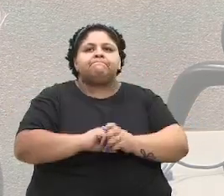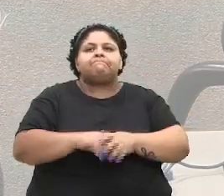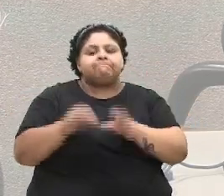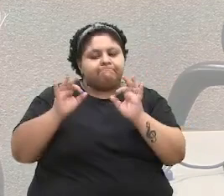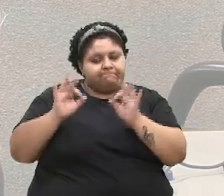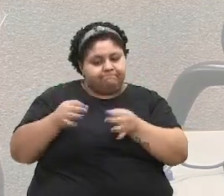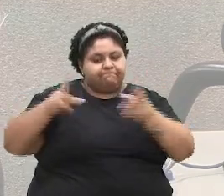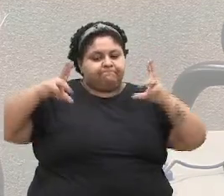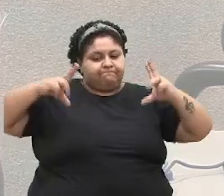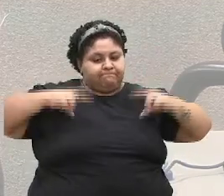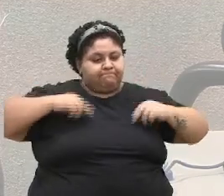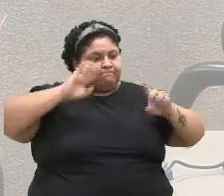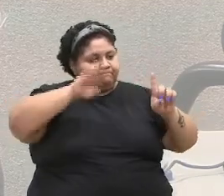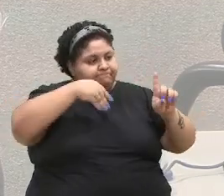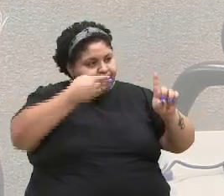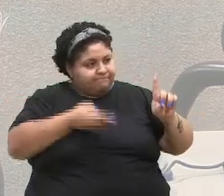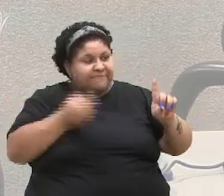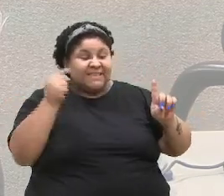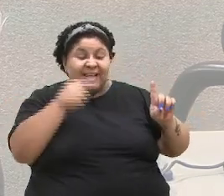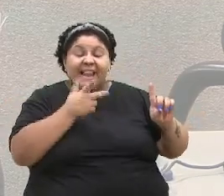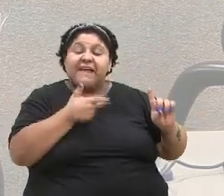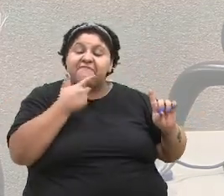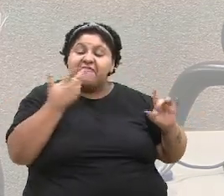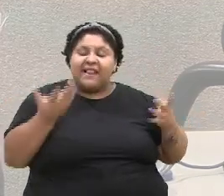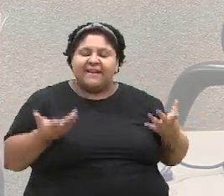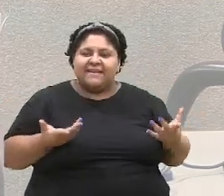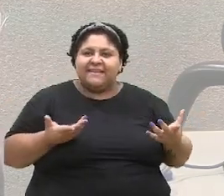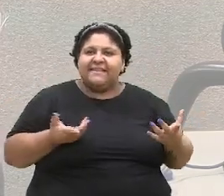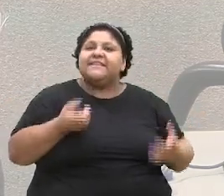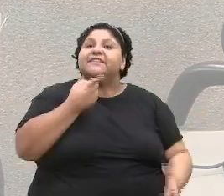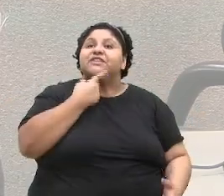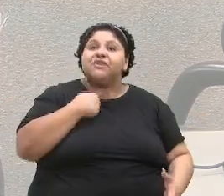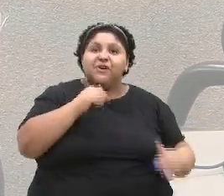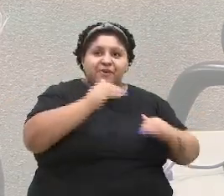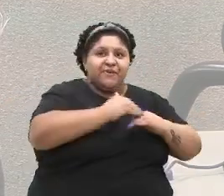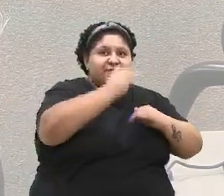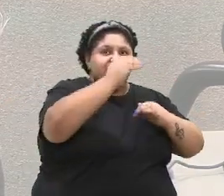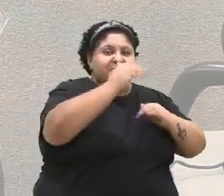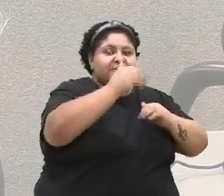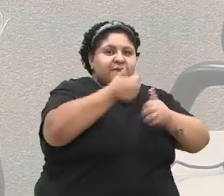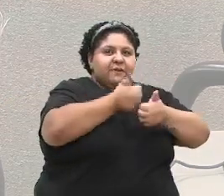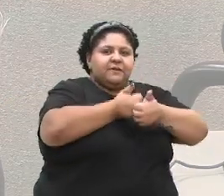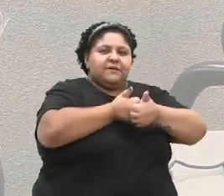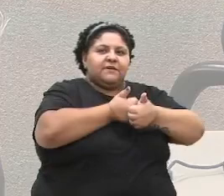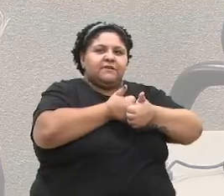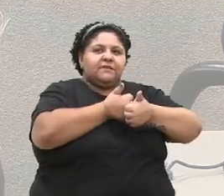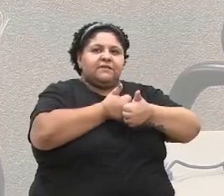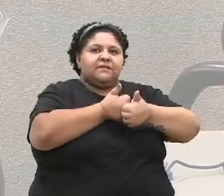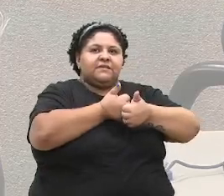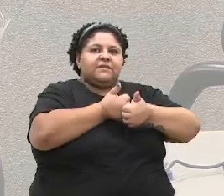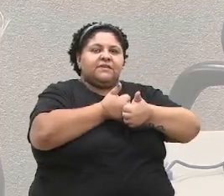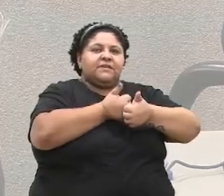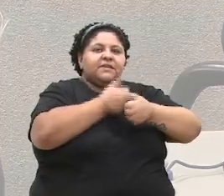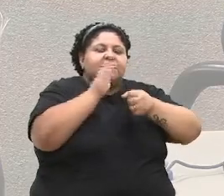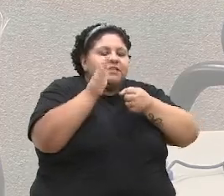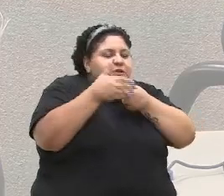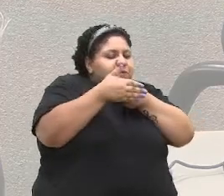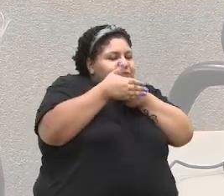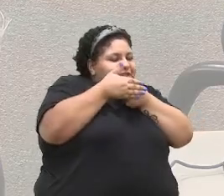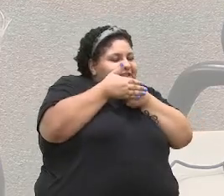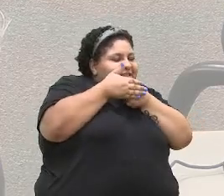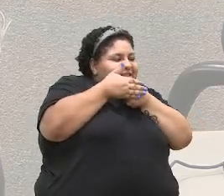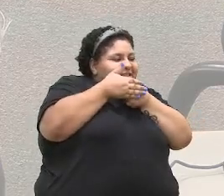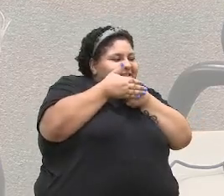e merecida homenagem. Ela costuma dizer que gosta mais do protagonismo, que gosta mais de estar nos bastidores do que estar